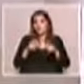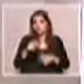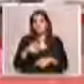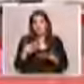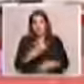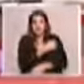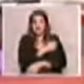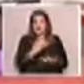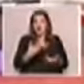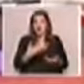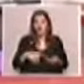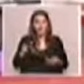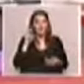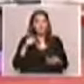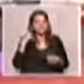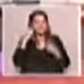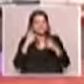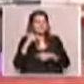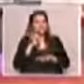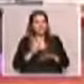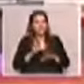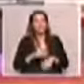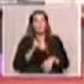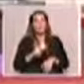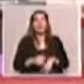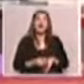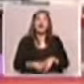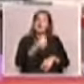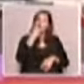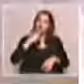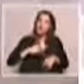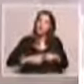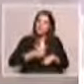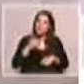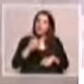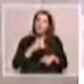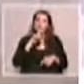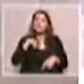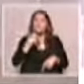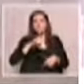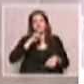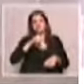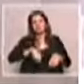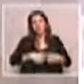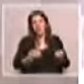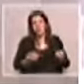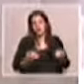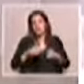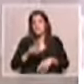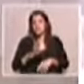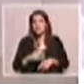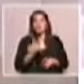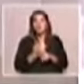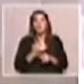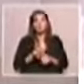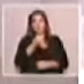casa provavelmente já pensaram nisto, que é melhor comer se não estraga-se. Como é? Só que às vezes nós damos por nós a comer coisas